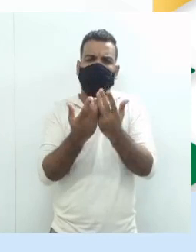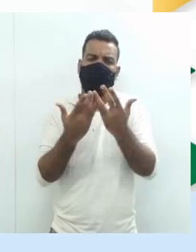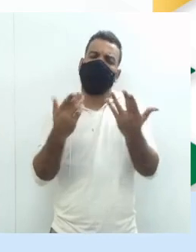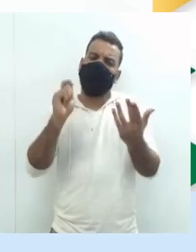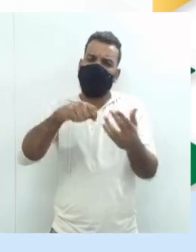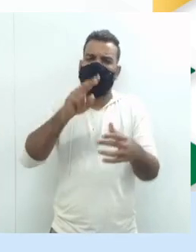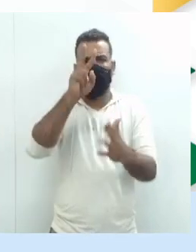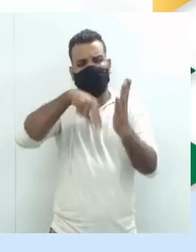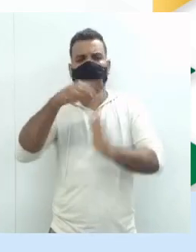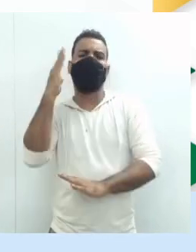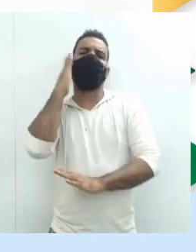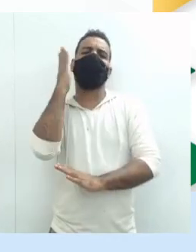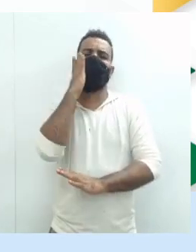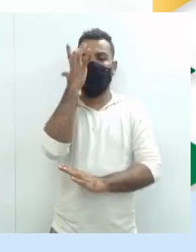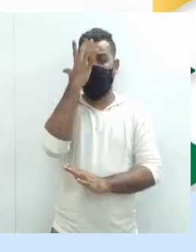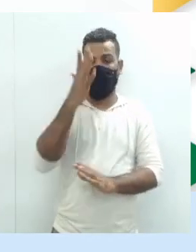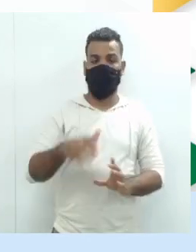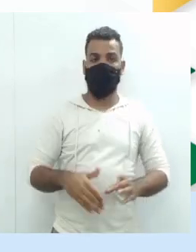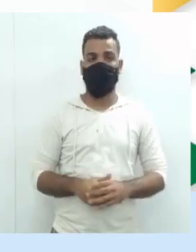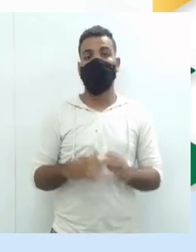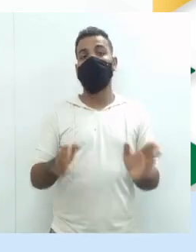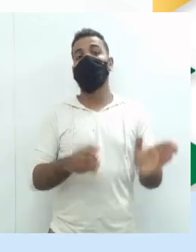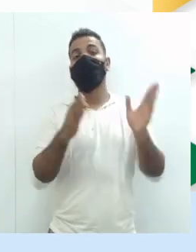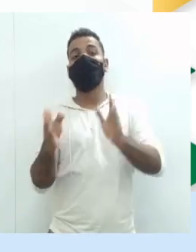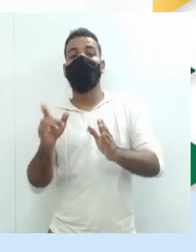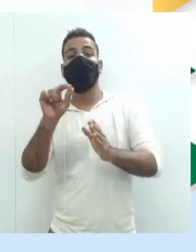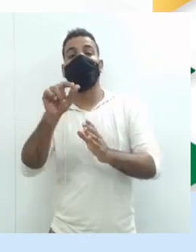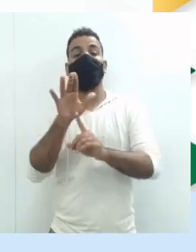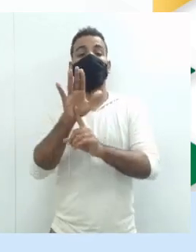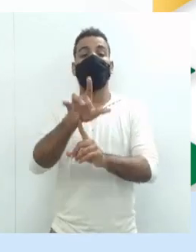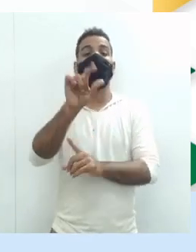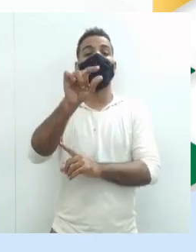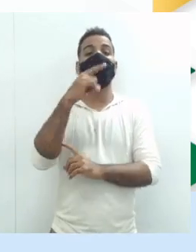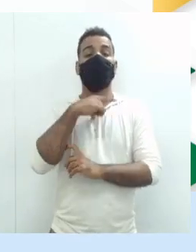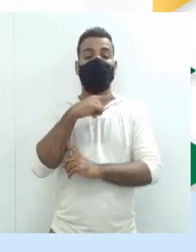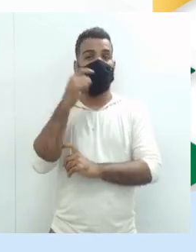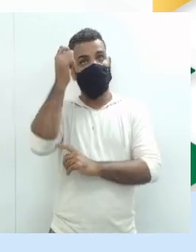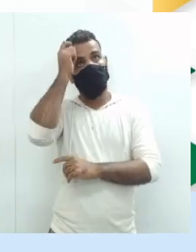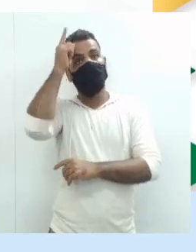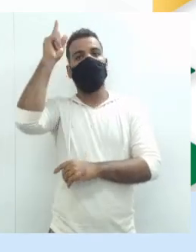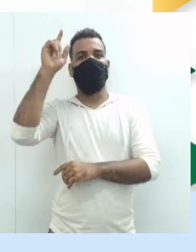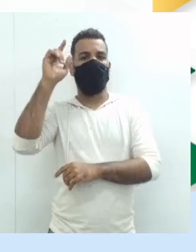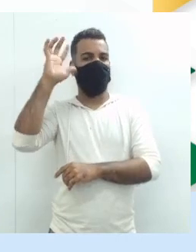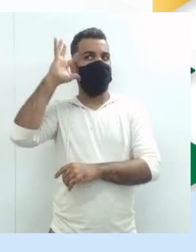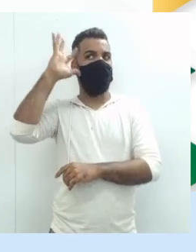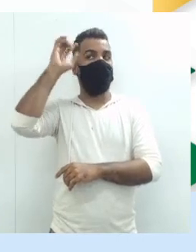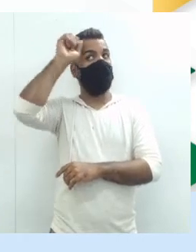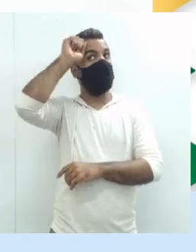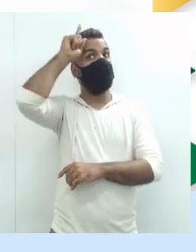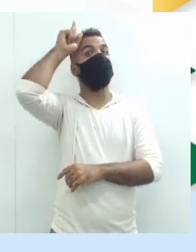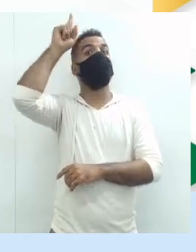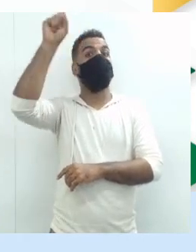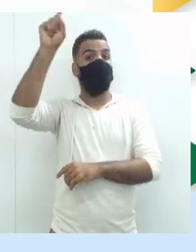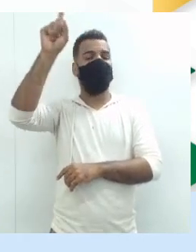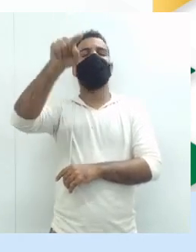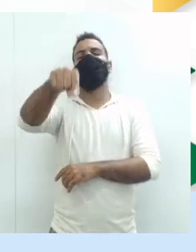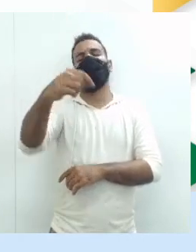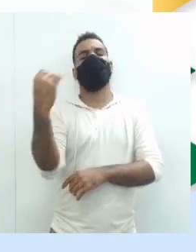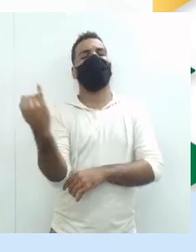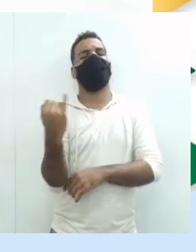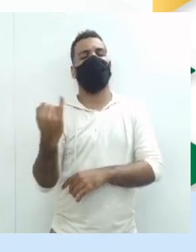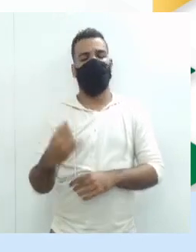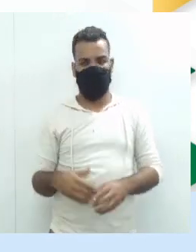acessível, ok? Outra coisa é a presença de criatividade. Isso aí eu acho que é uma coisa imprescindível,